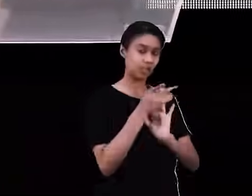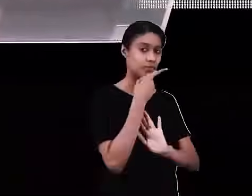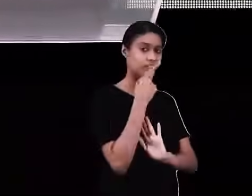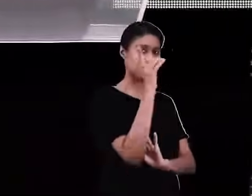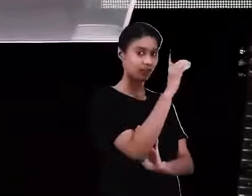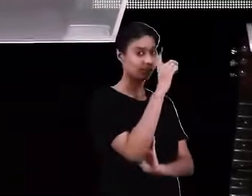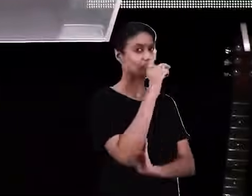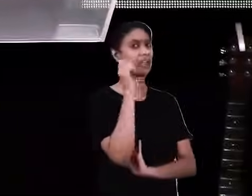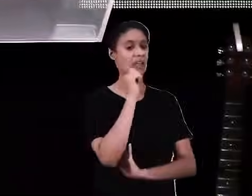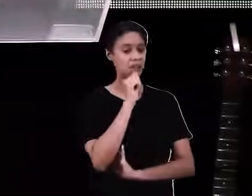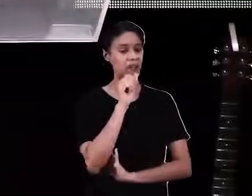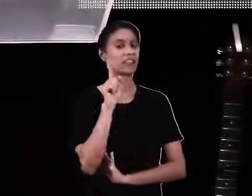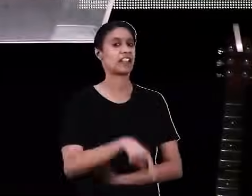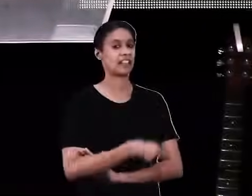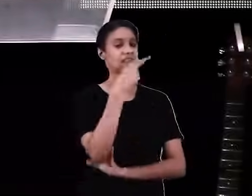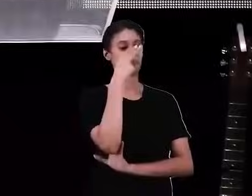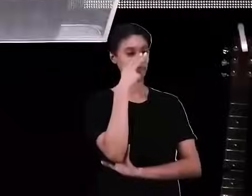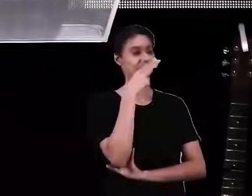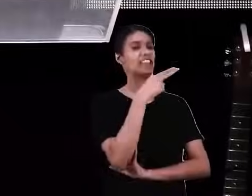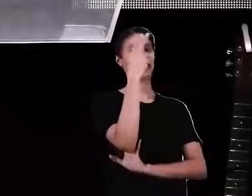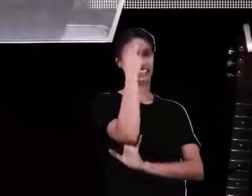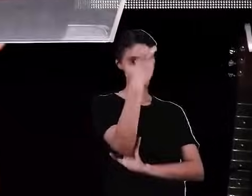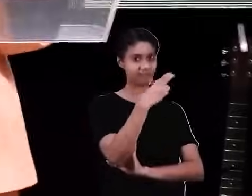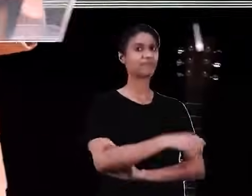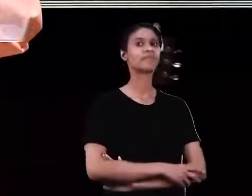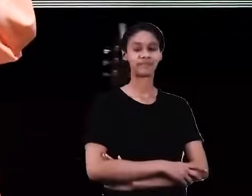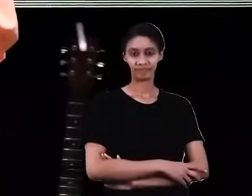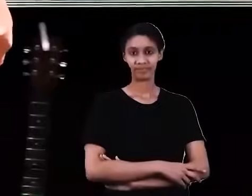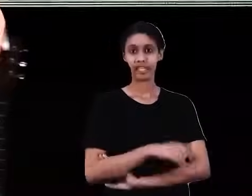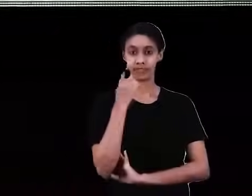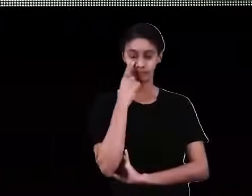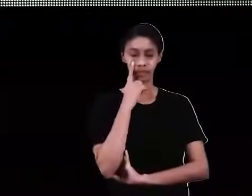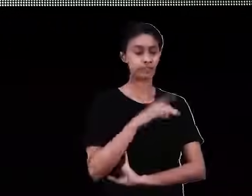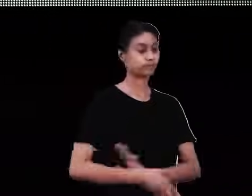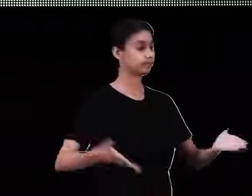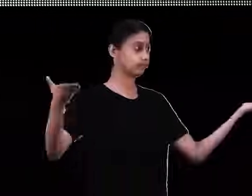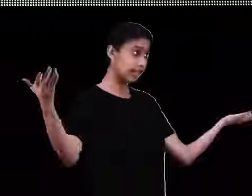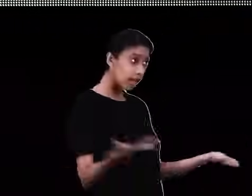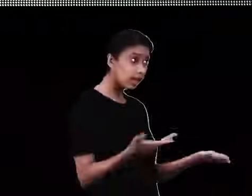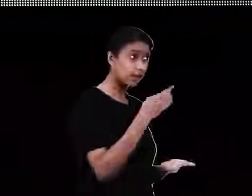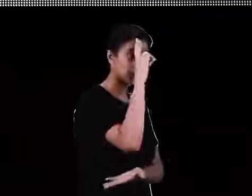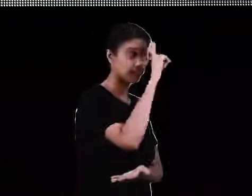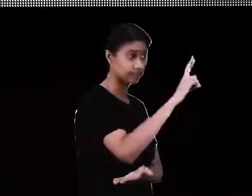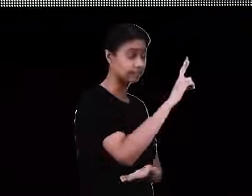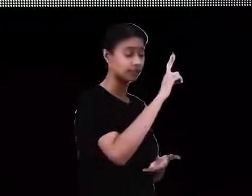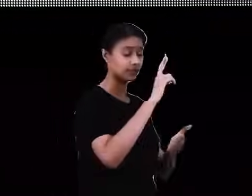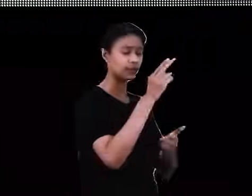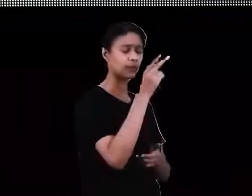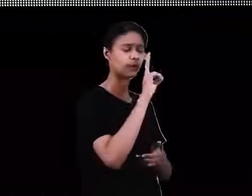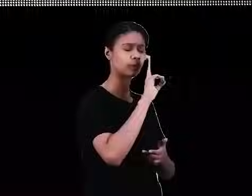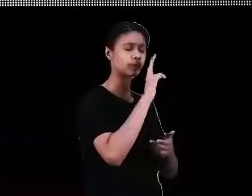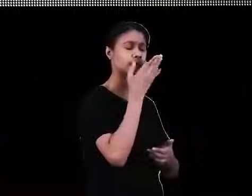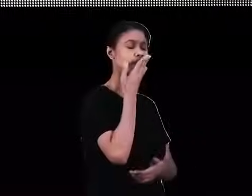diz. A bicha era crente e inteligente. Olha o que ela diz, agora meu senhor, juro pelo nome